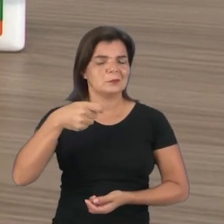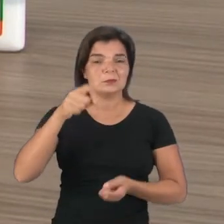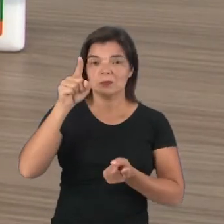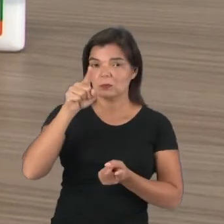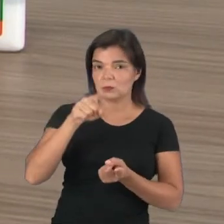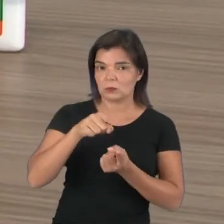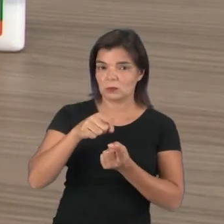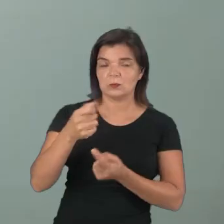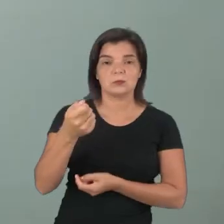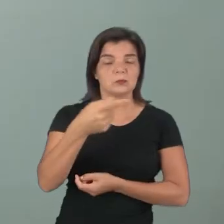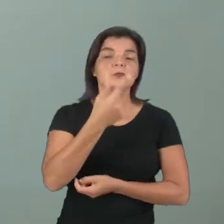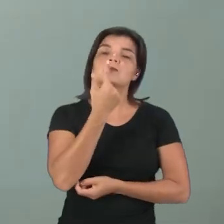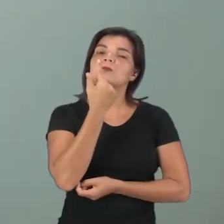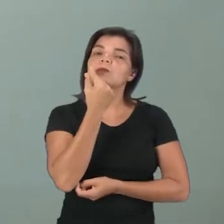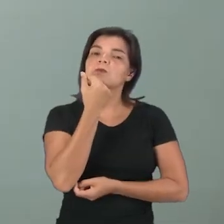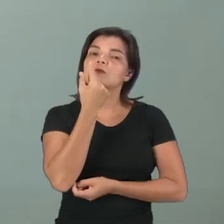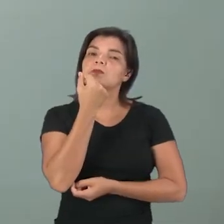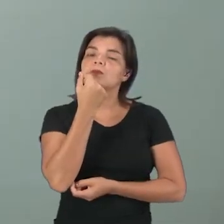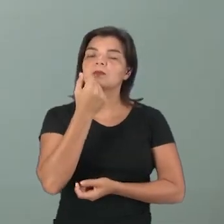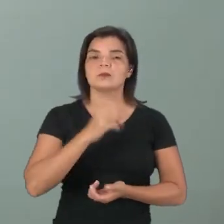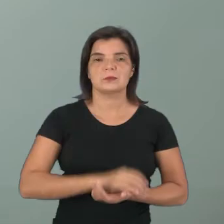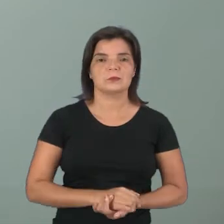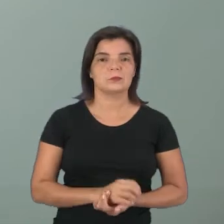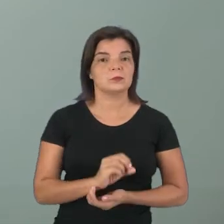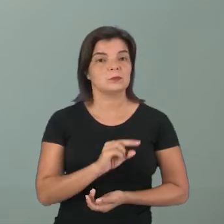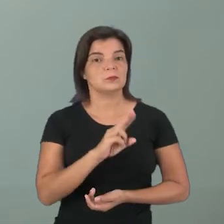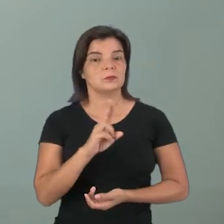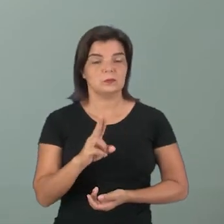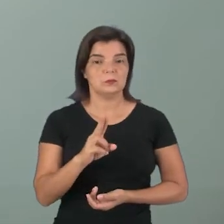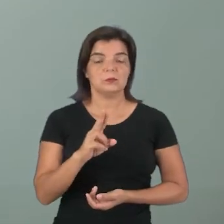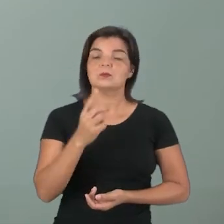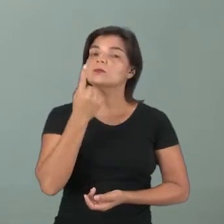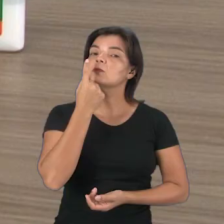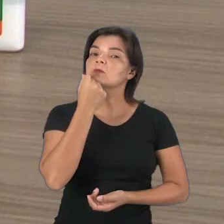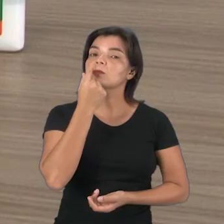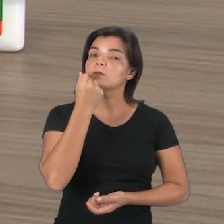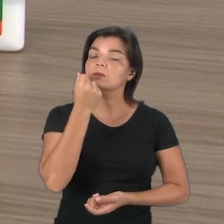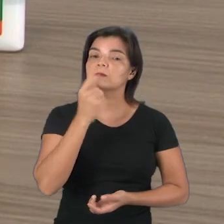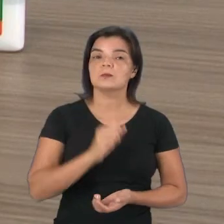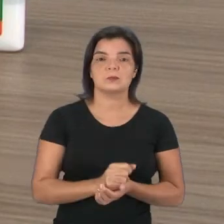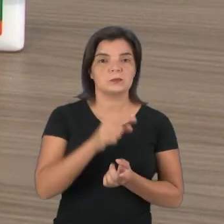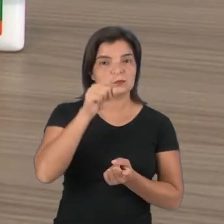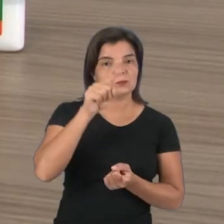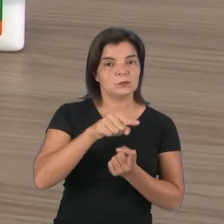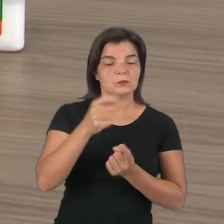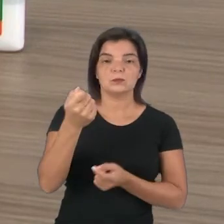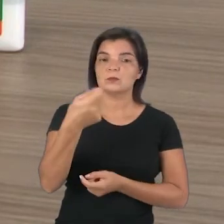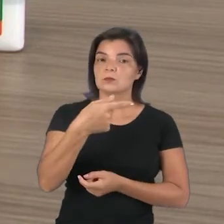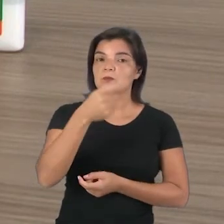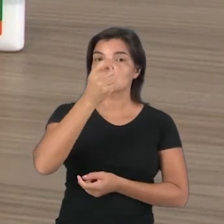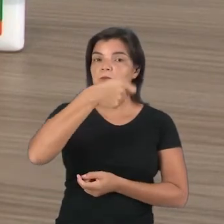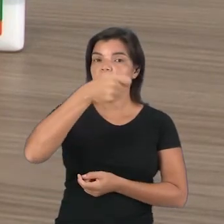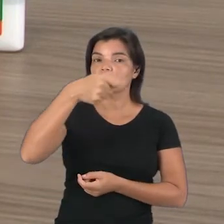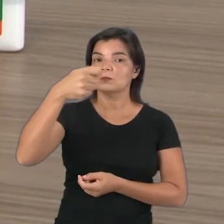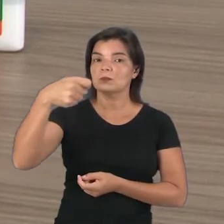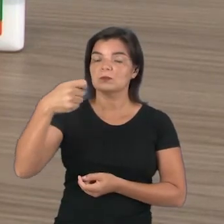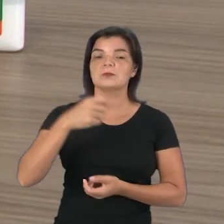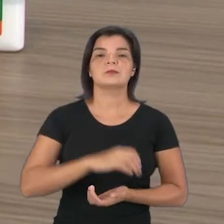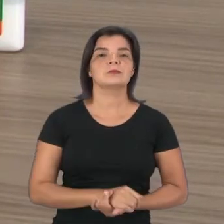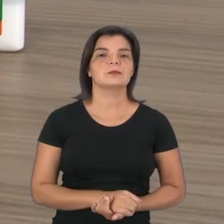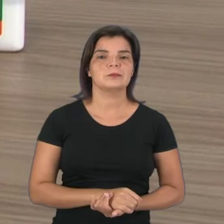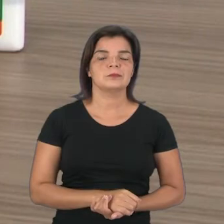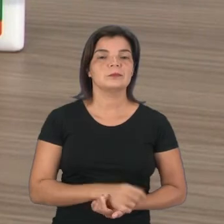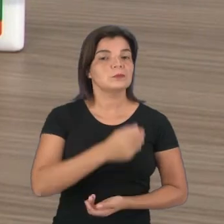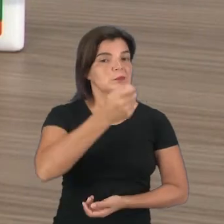mais curto que o lápis? Ou será que o lápis é mais curto que um pincel?